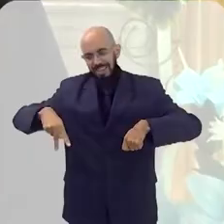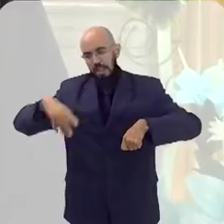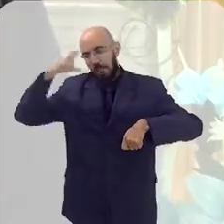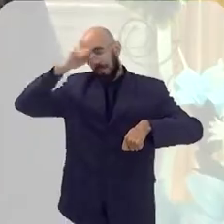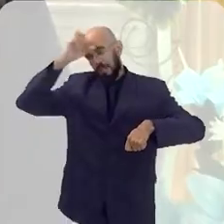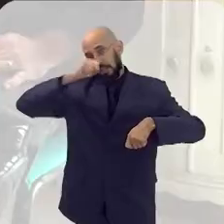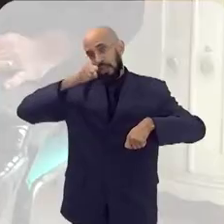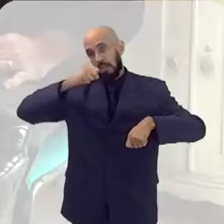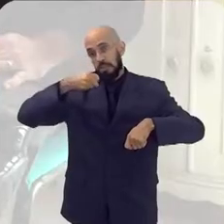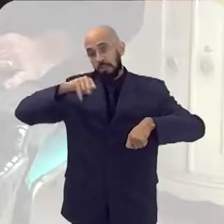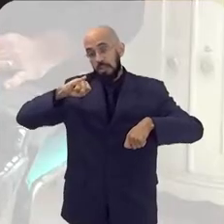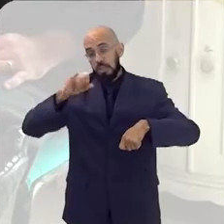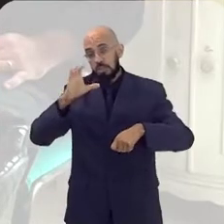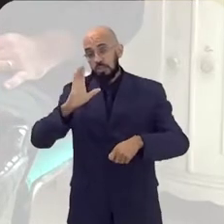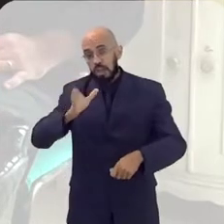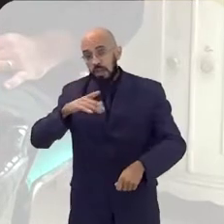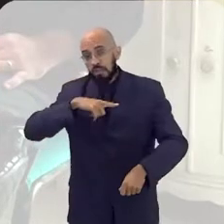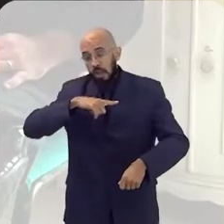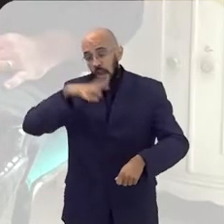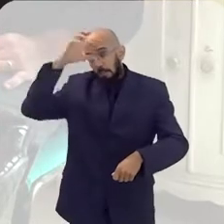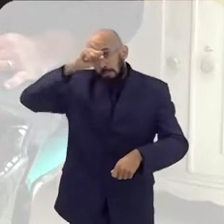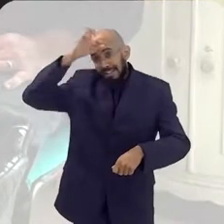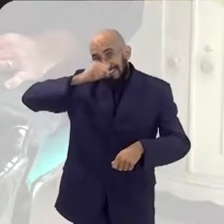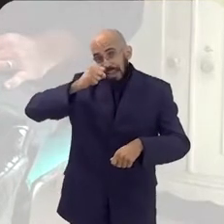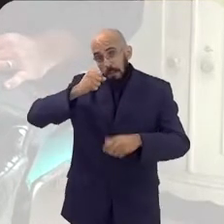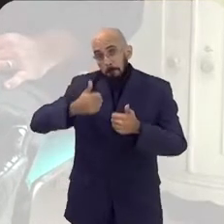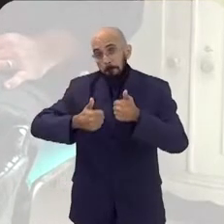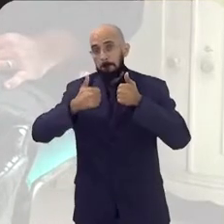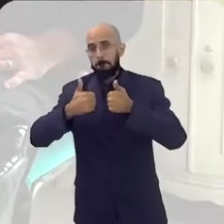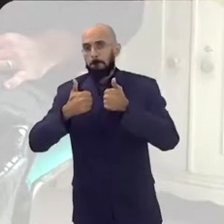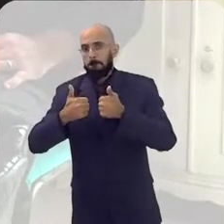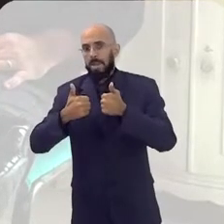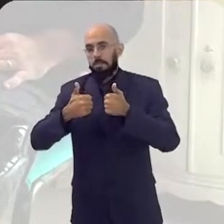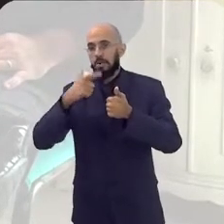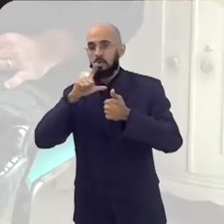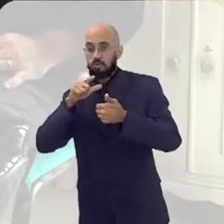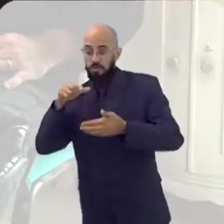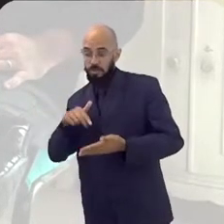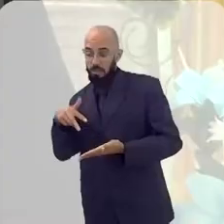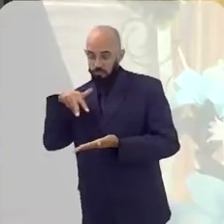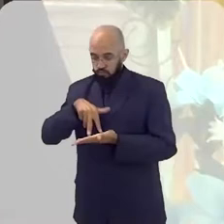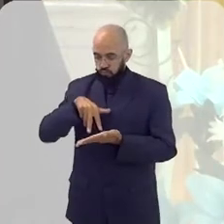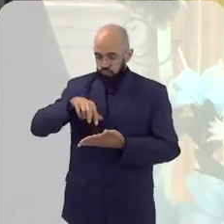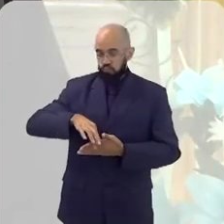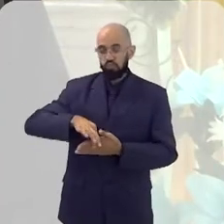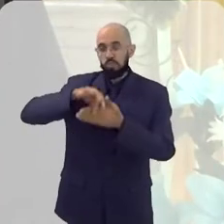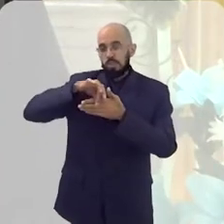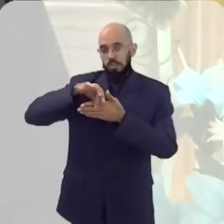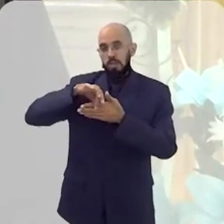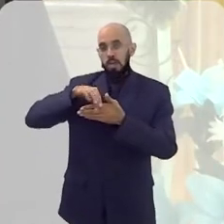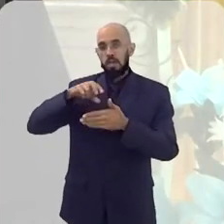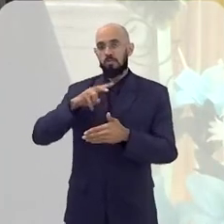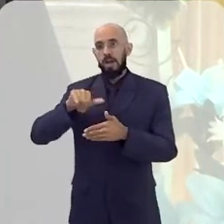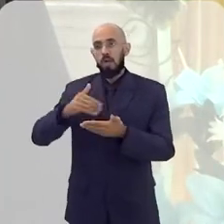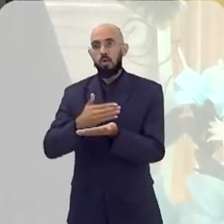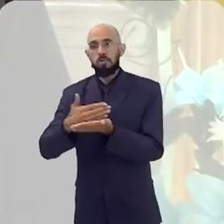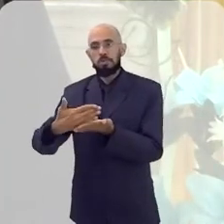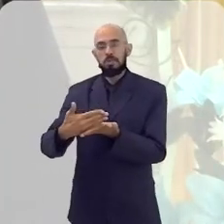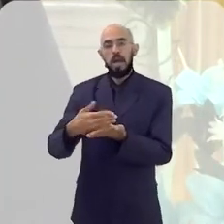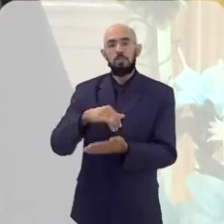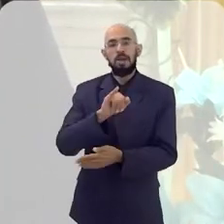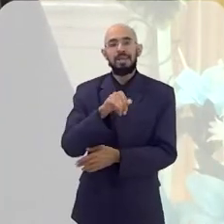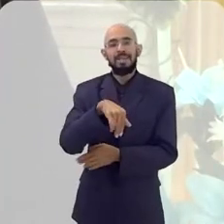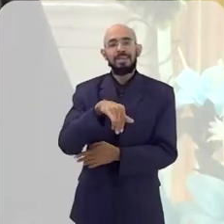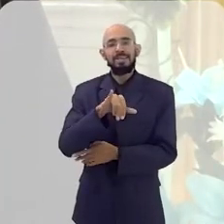aprender. Se ele já tem o conhecimento suficiente para poder se tornar um sacerdote, aí ele vai começar o processo